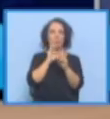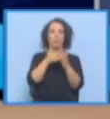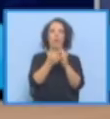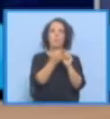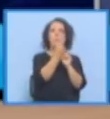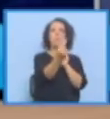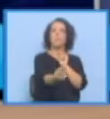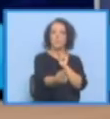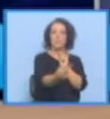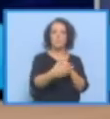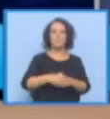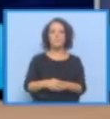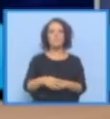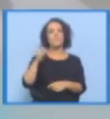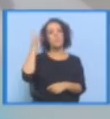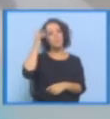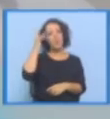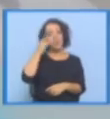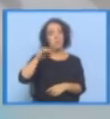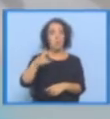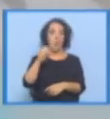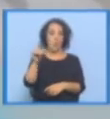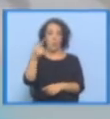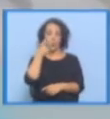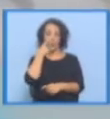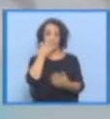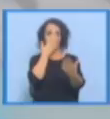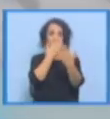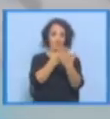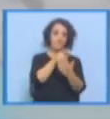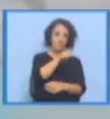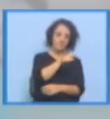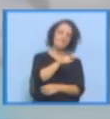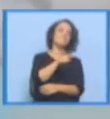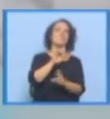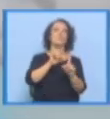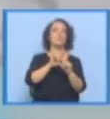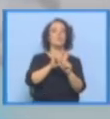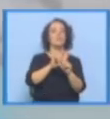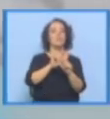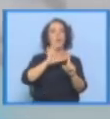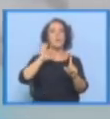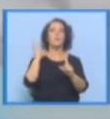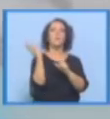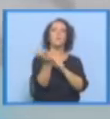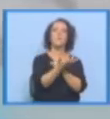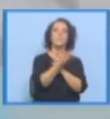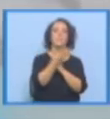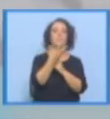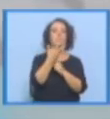estabelecer. O Padre Paulo Malícia conheceu o Dom António Francisco, falecido há um ano, nesse ambiente de